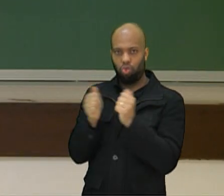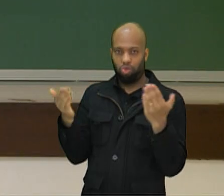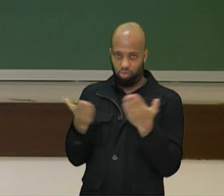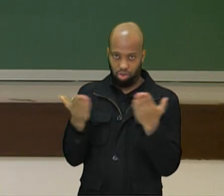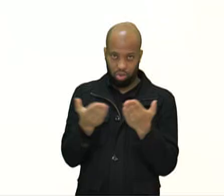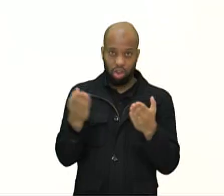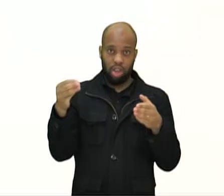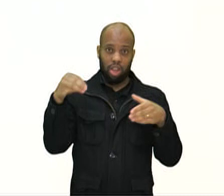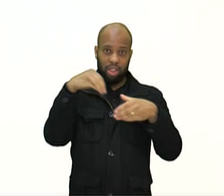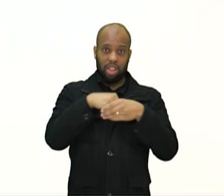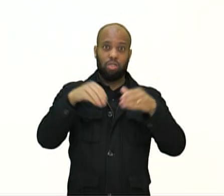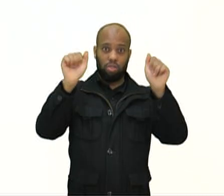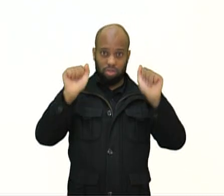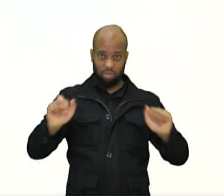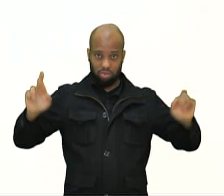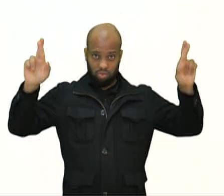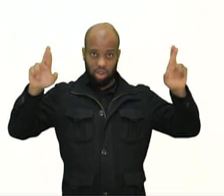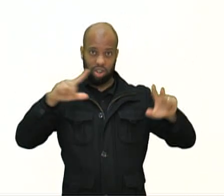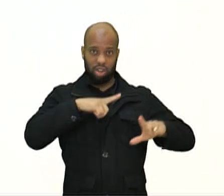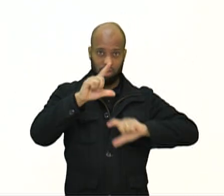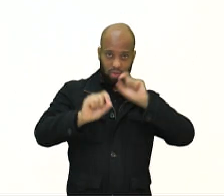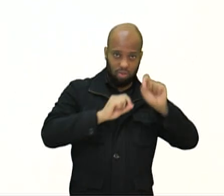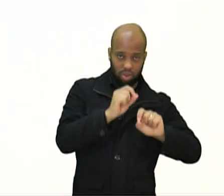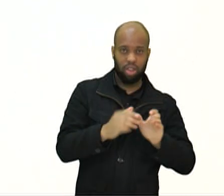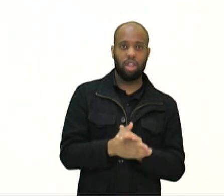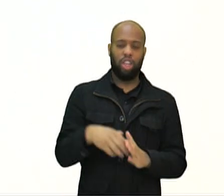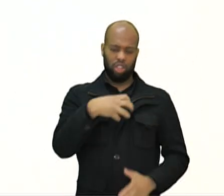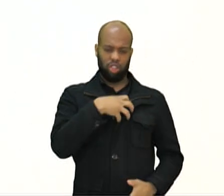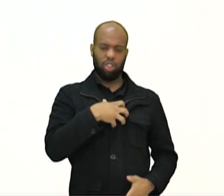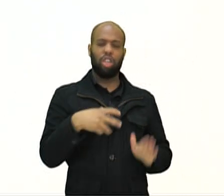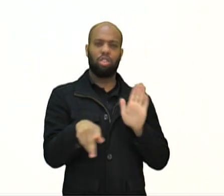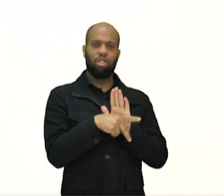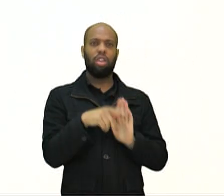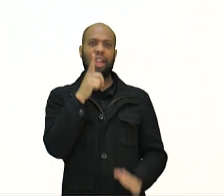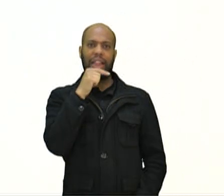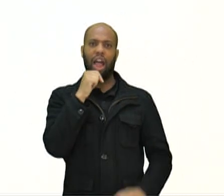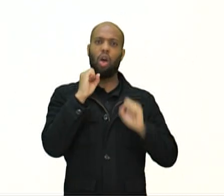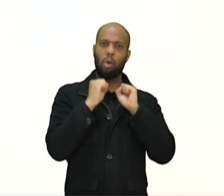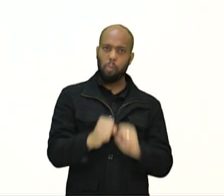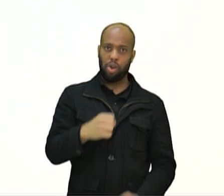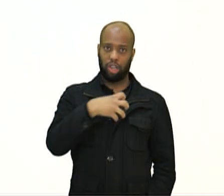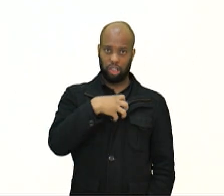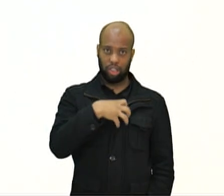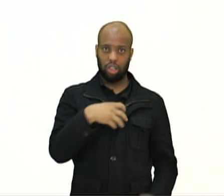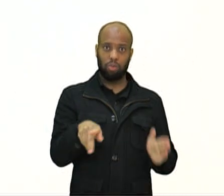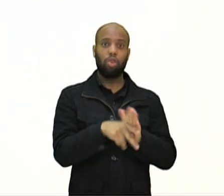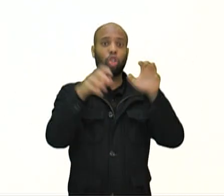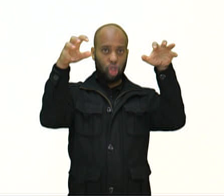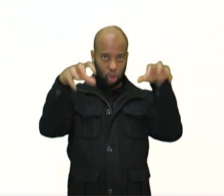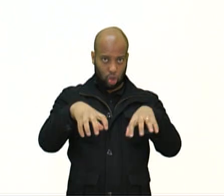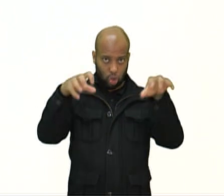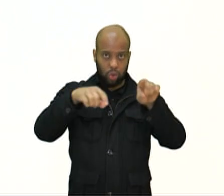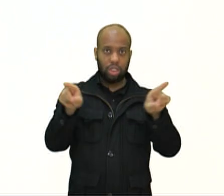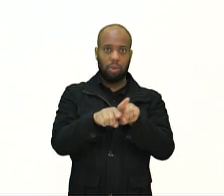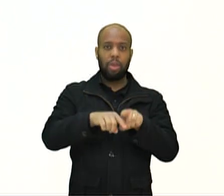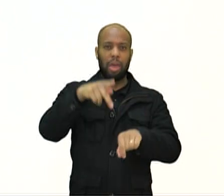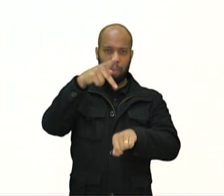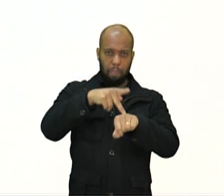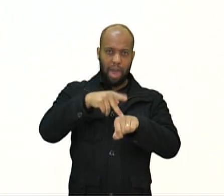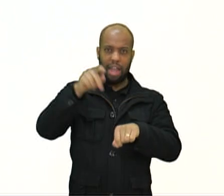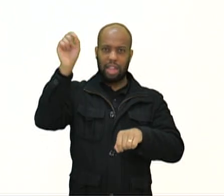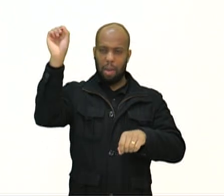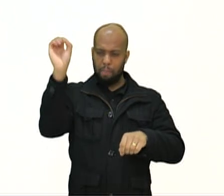na atmosfera, as formas que nós vamos encontrar a água podem ser na forma de chuva, de granizo,